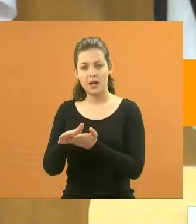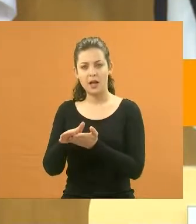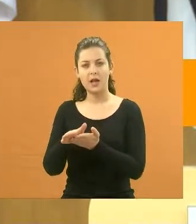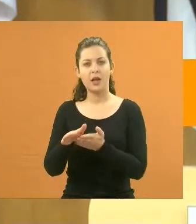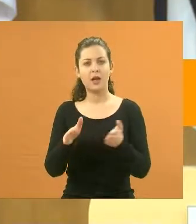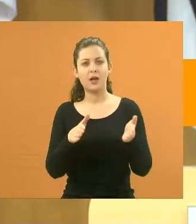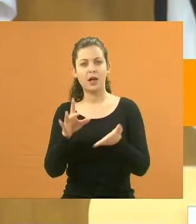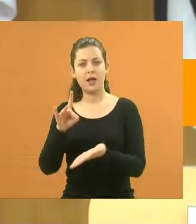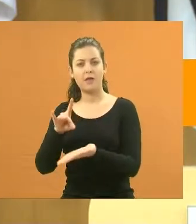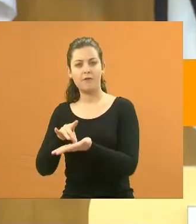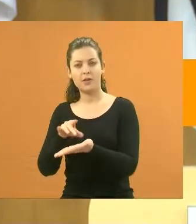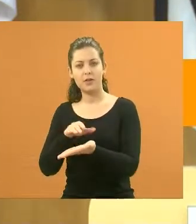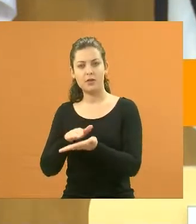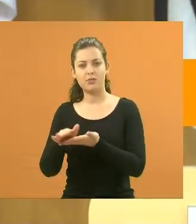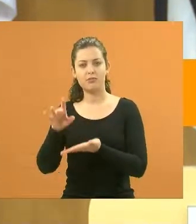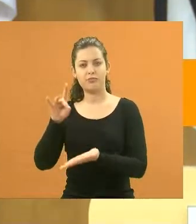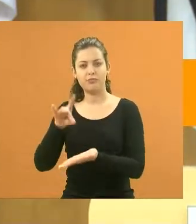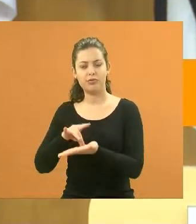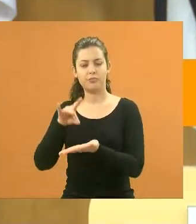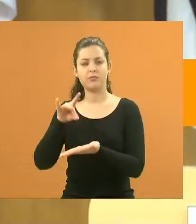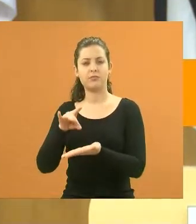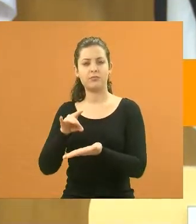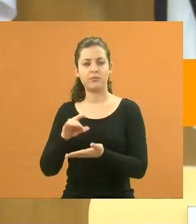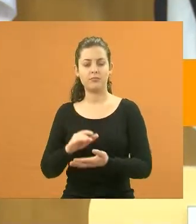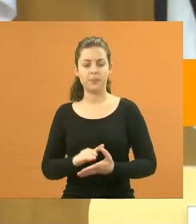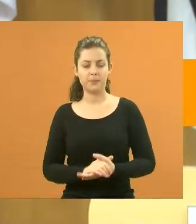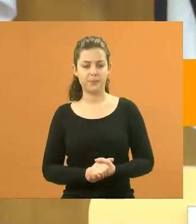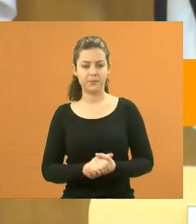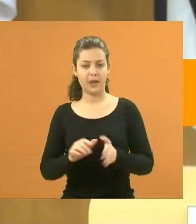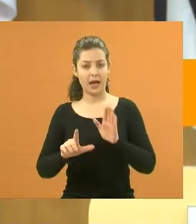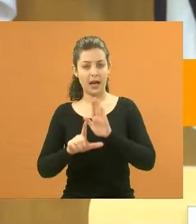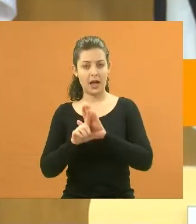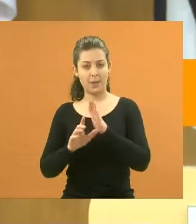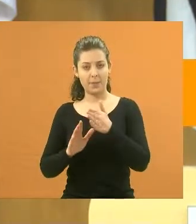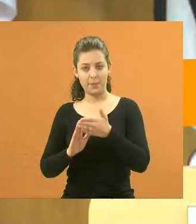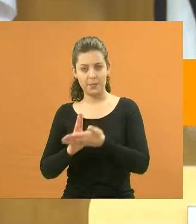e a efetiva entrada em vigor da